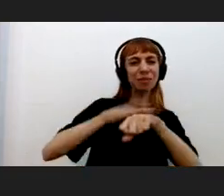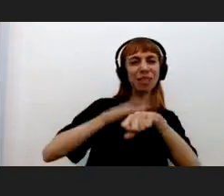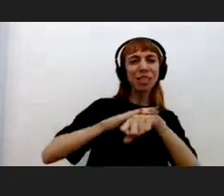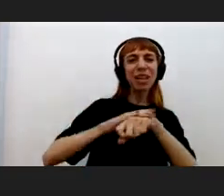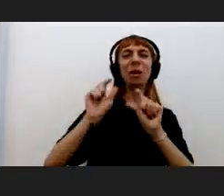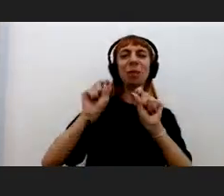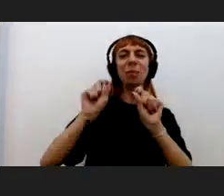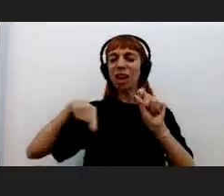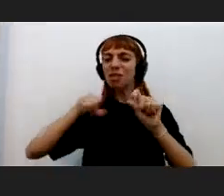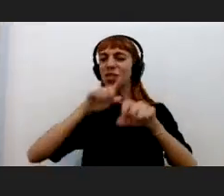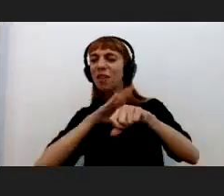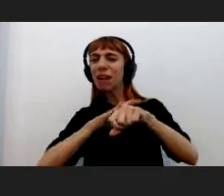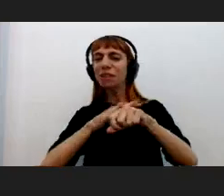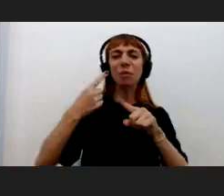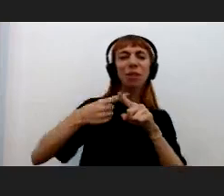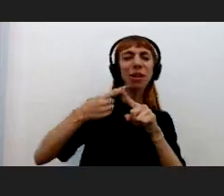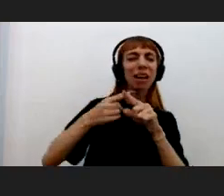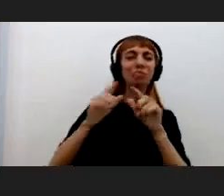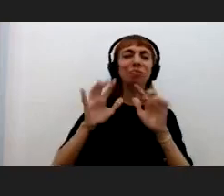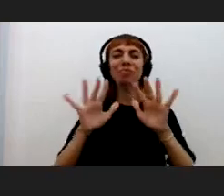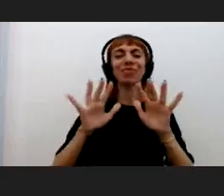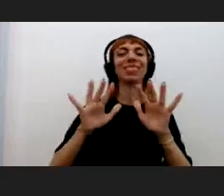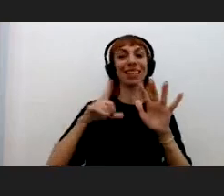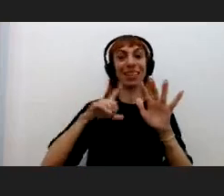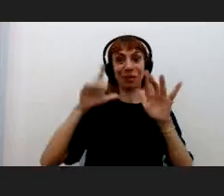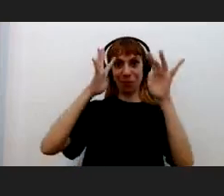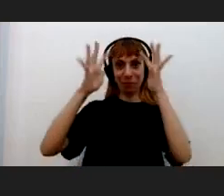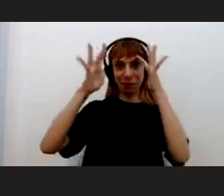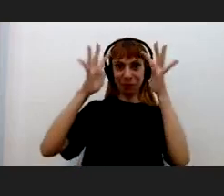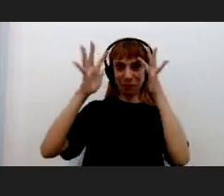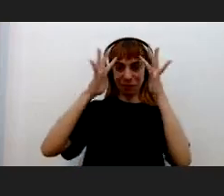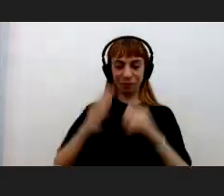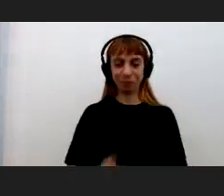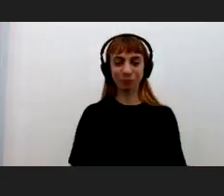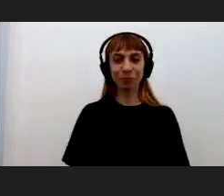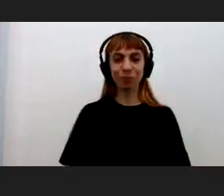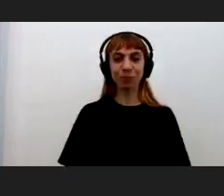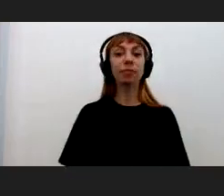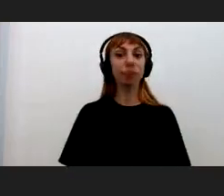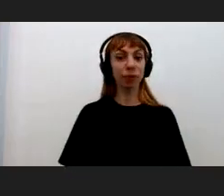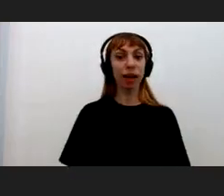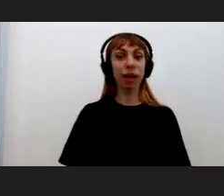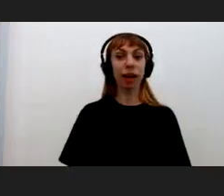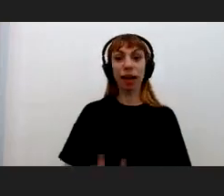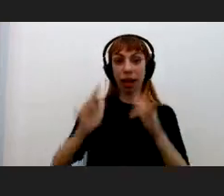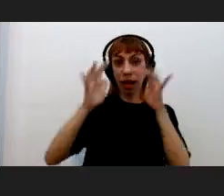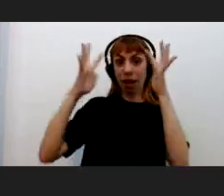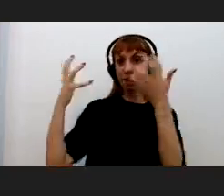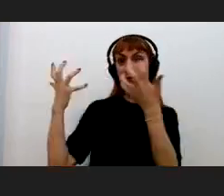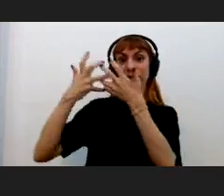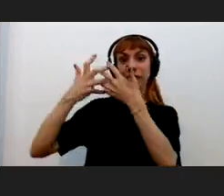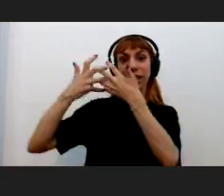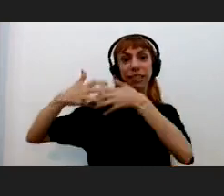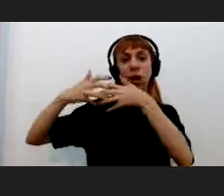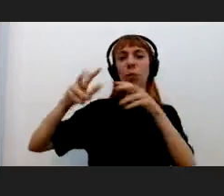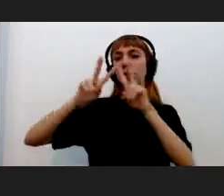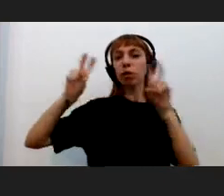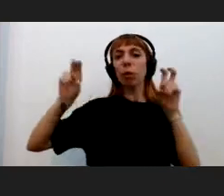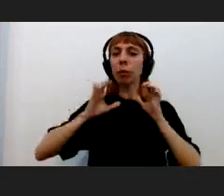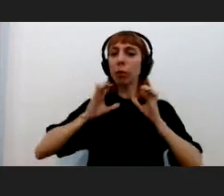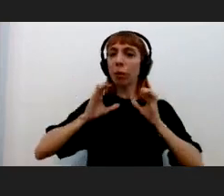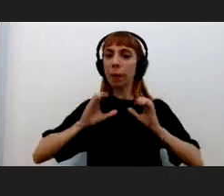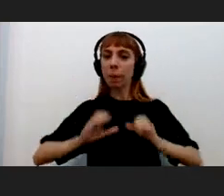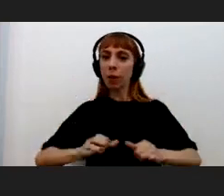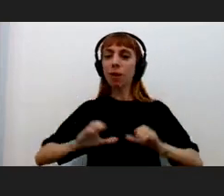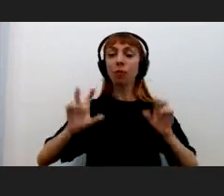faço, tanto sobre comportamento quanto sobre desenvolvimento humano, em grande parte ela vai se dialogar com a